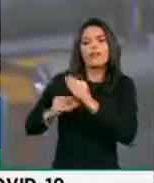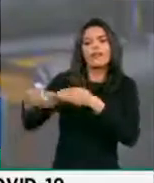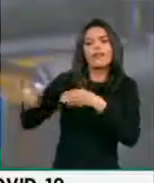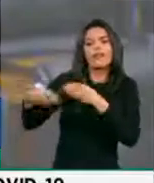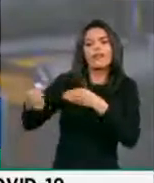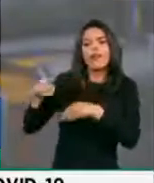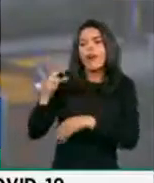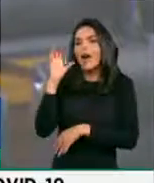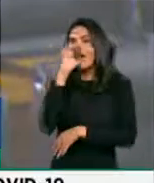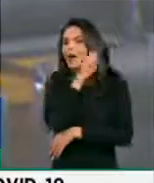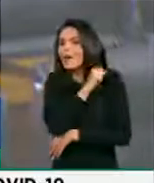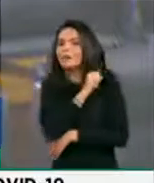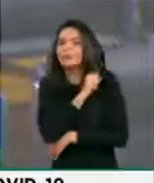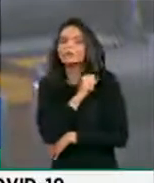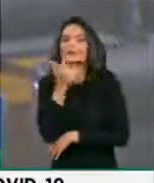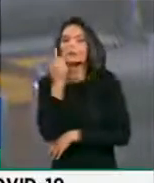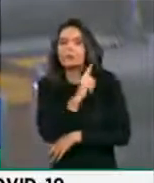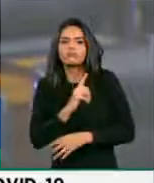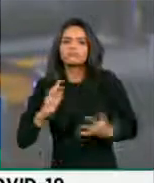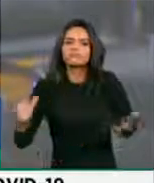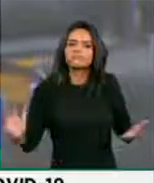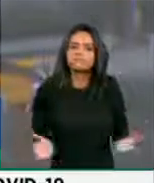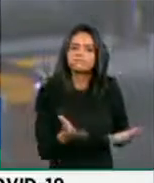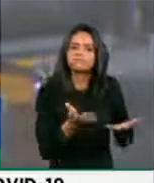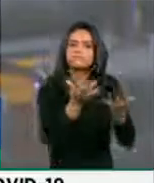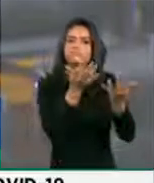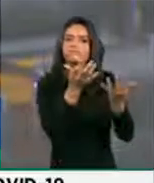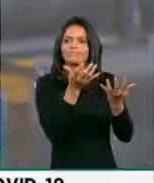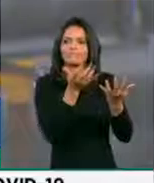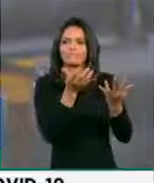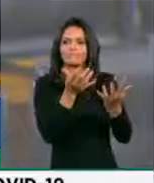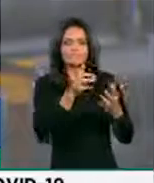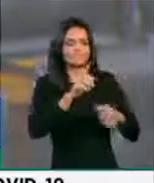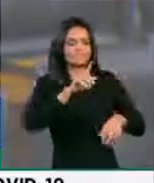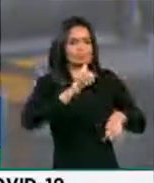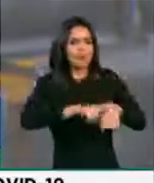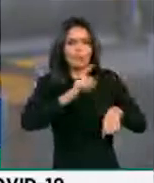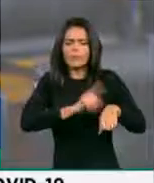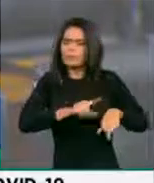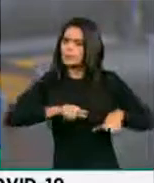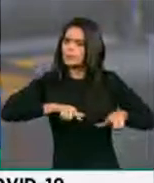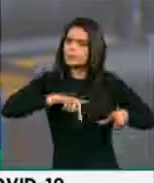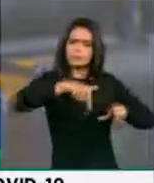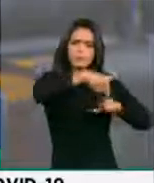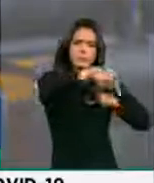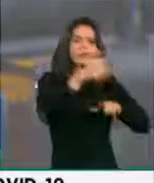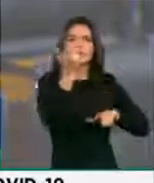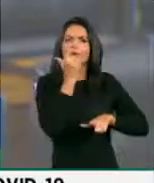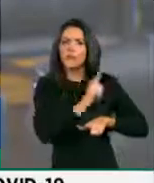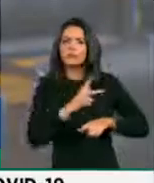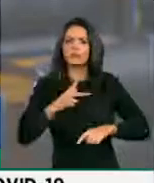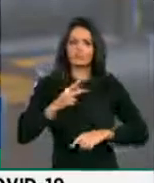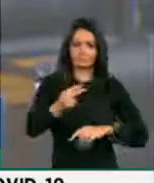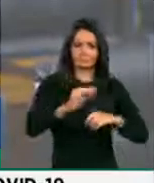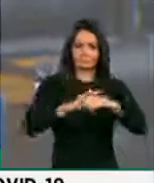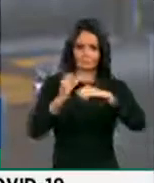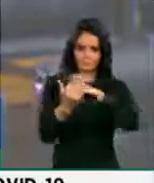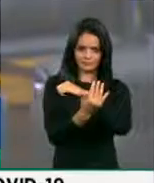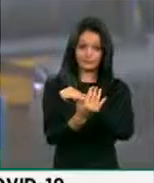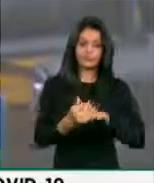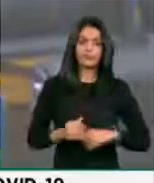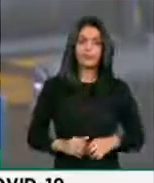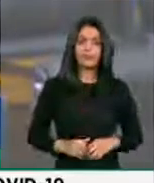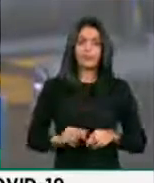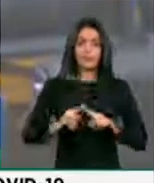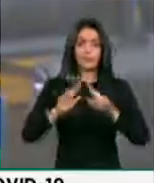mais ágeis para poder, né, estabelecer condutas efetivas para combater essa pandemia. Mas nós